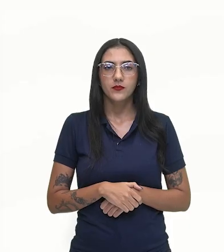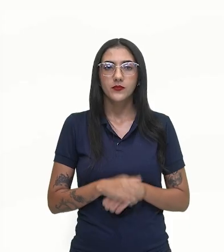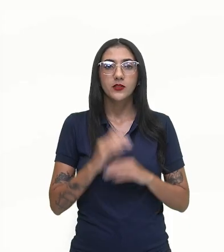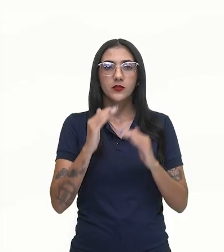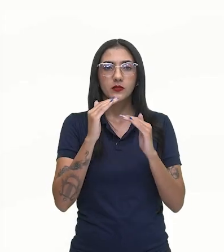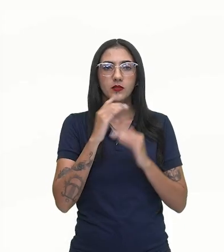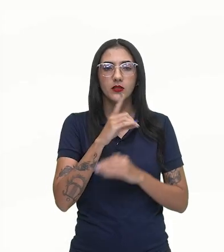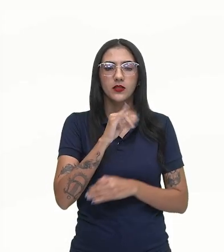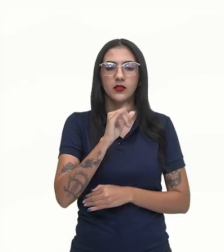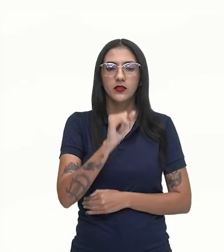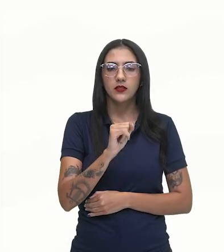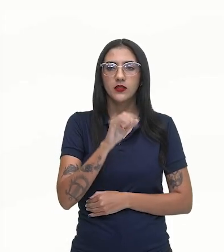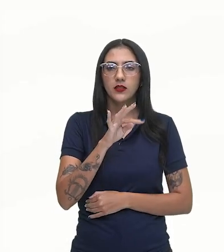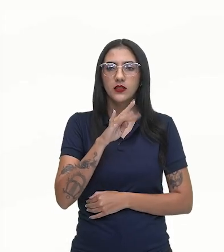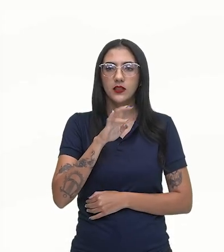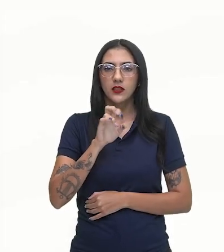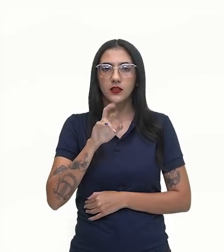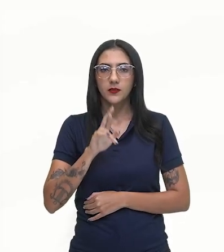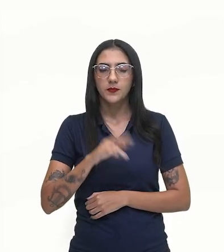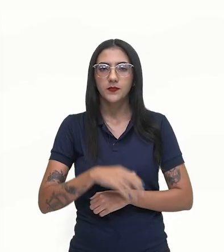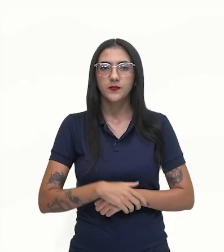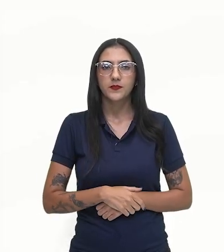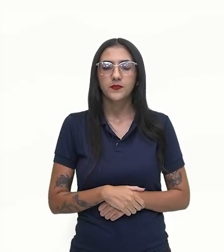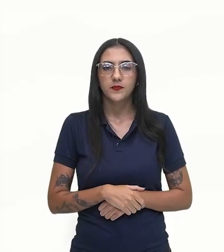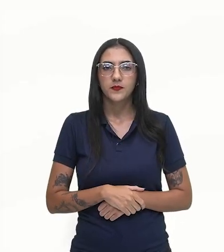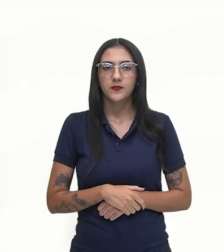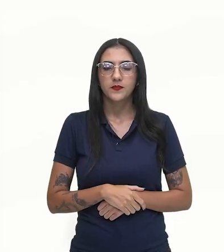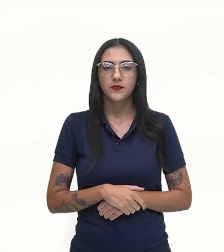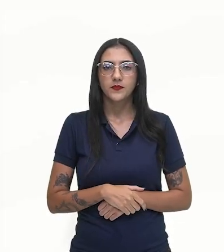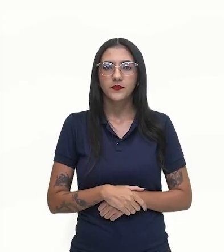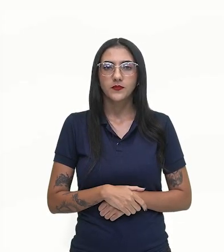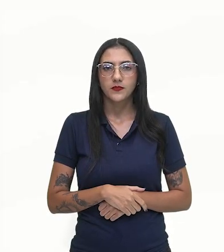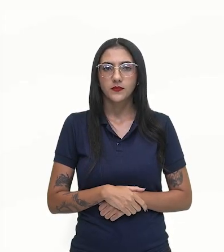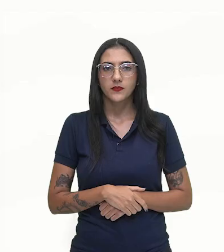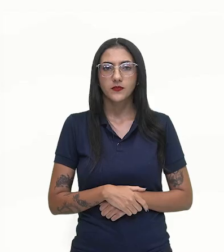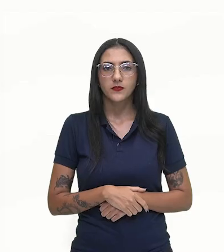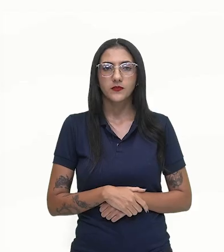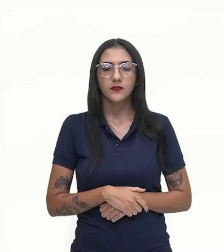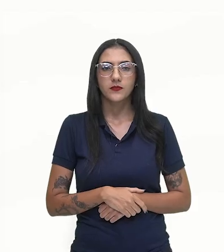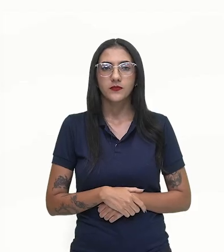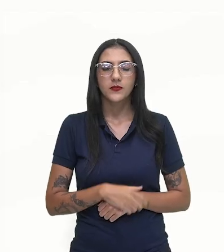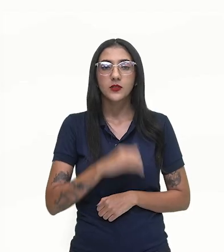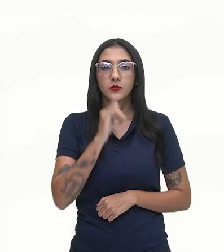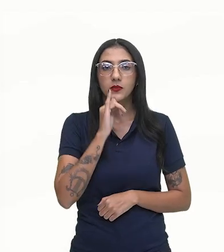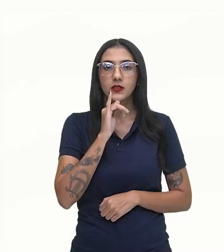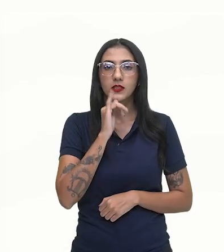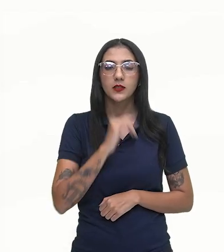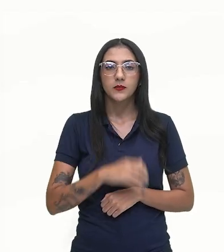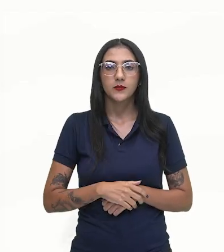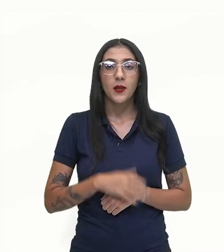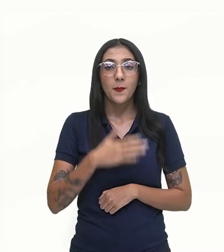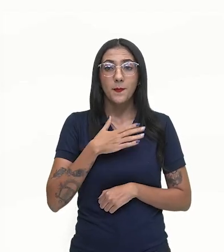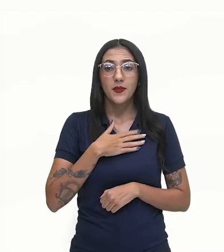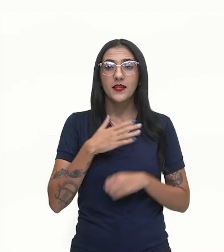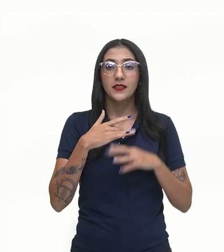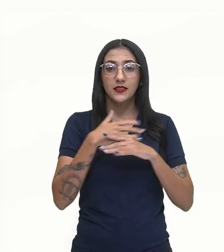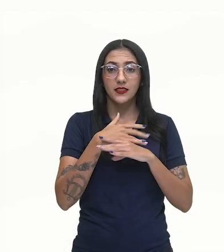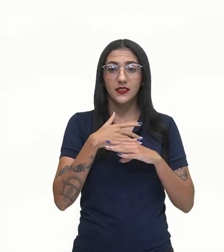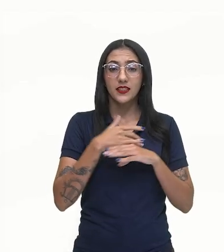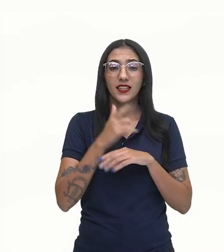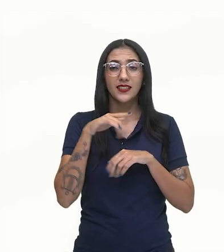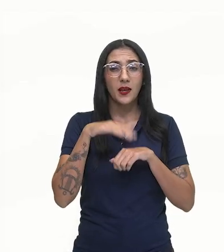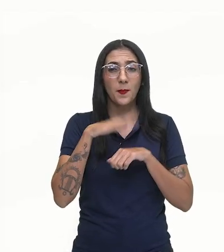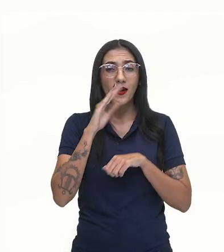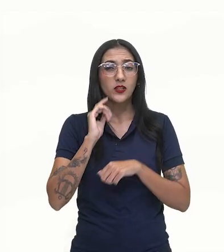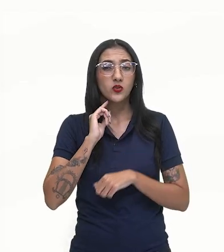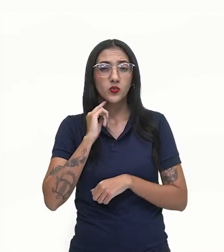Dirtier. My city is dirtier than your city. A minha cidade é mais suja do que a sua